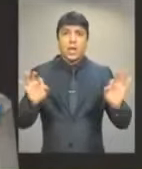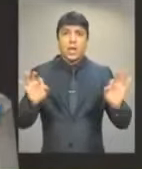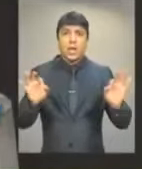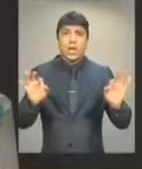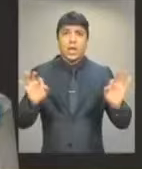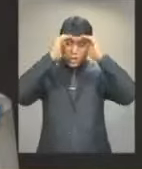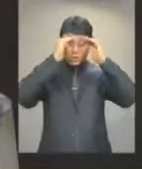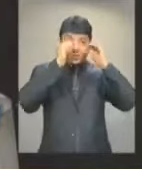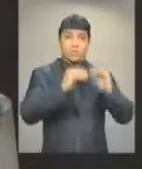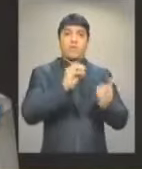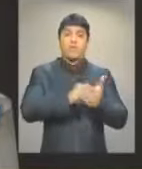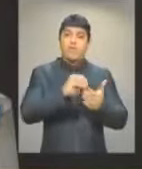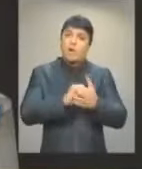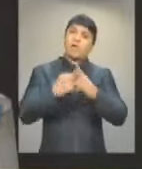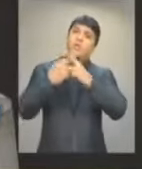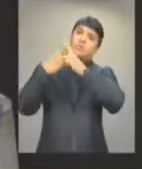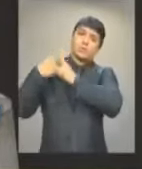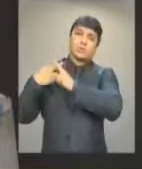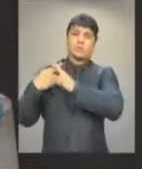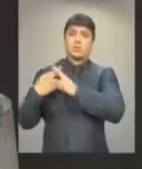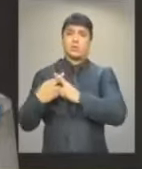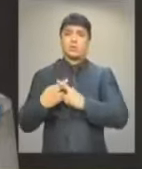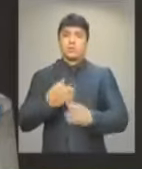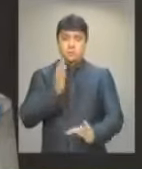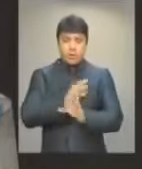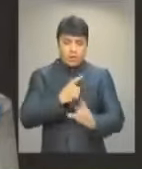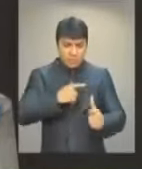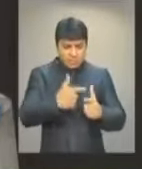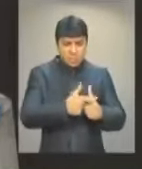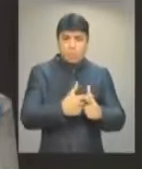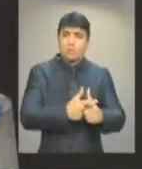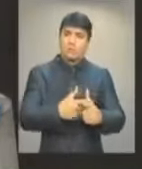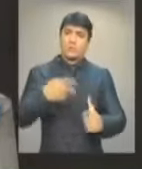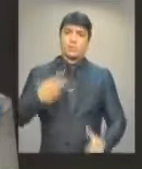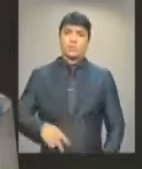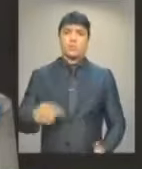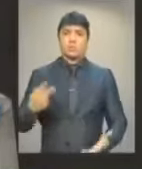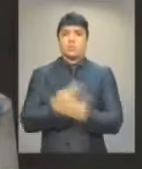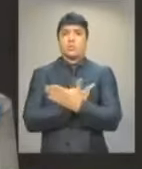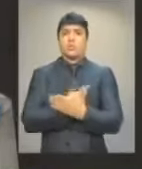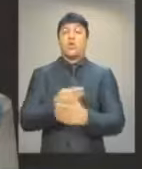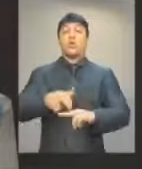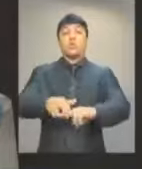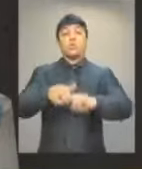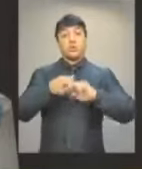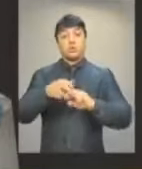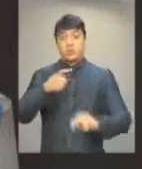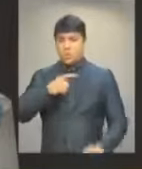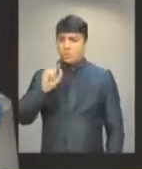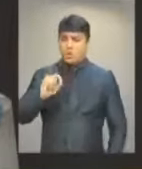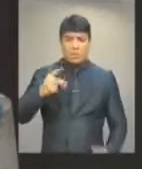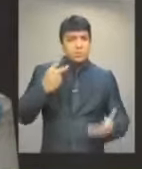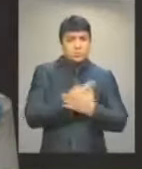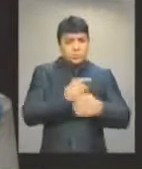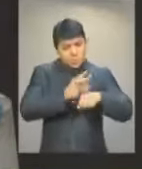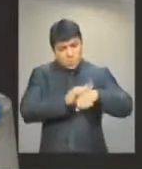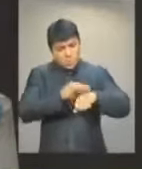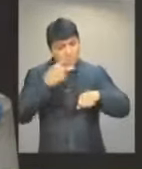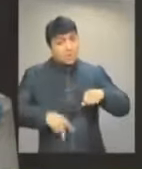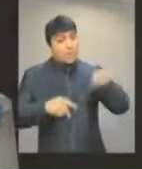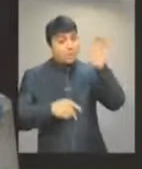responsável essa crise que nos atravessa. Portanto, o maior aliado dessa terrível